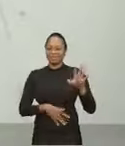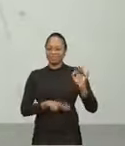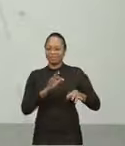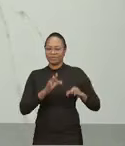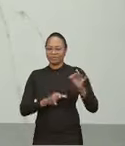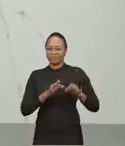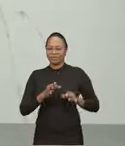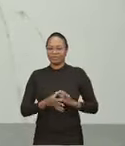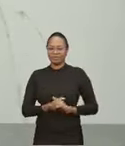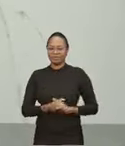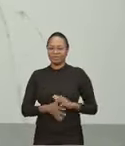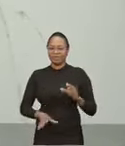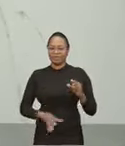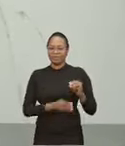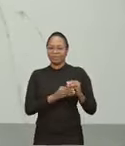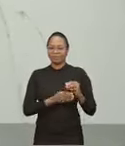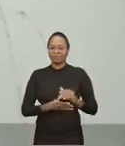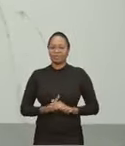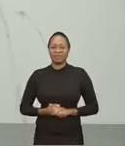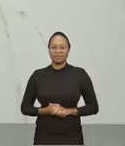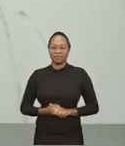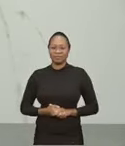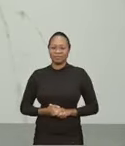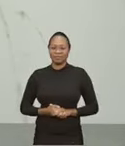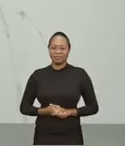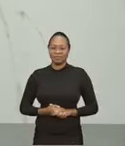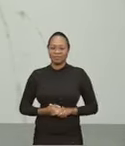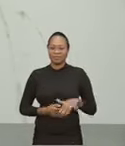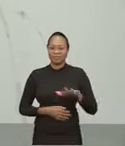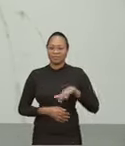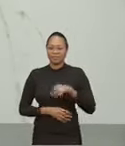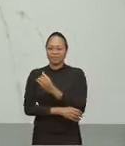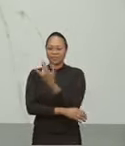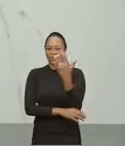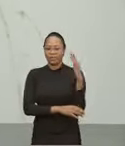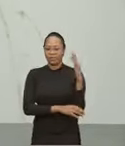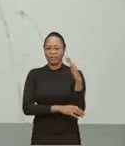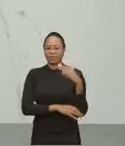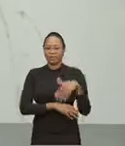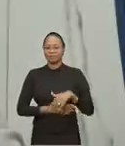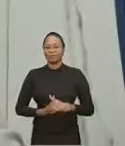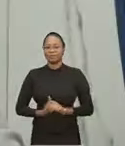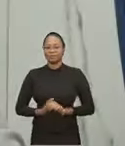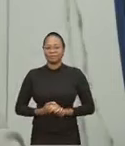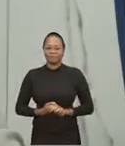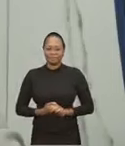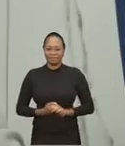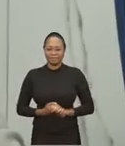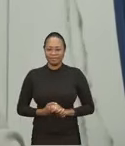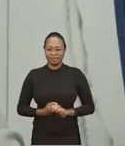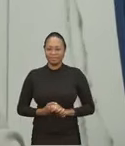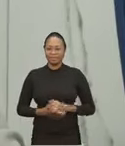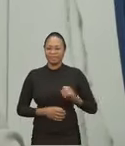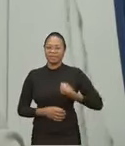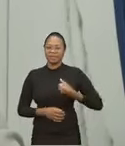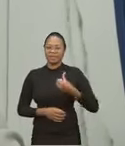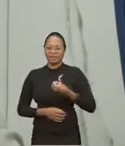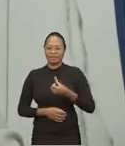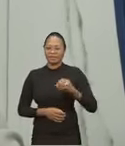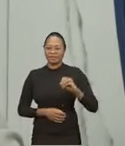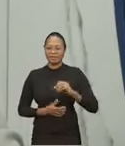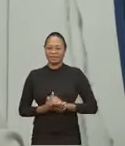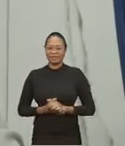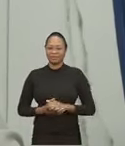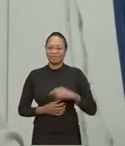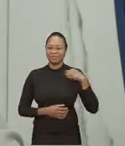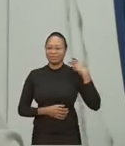omissão de Serviço de Obras Públicas, Vossa e Urbano, próxima matéria. Projeto de resolução de número 060/2023, da